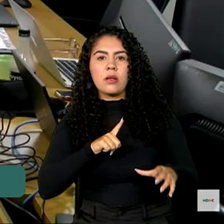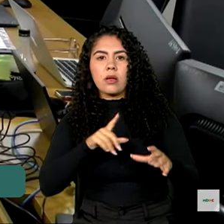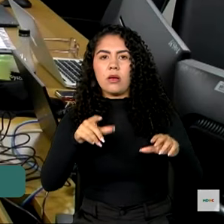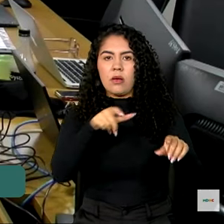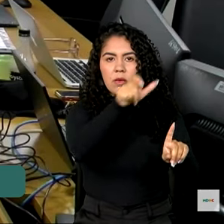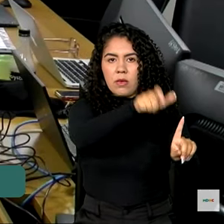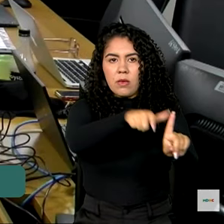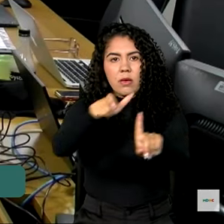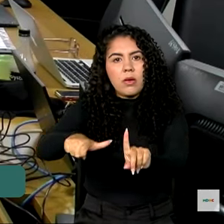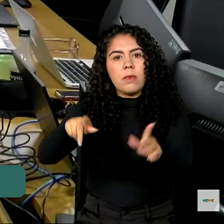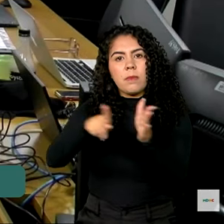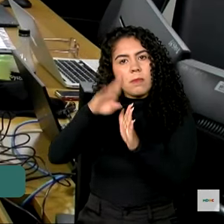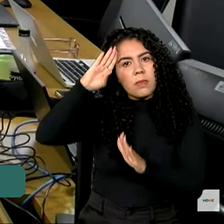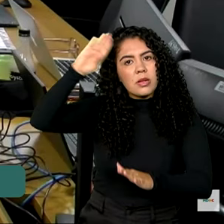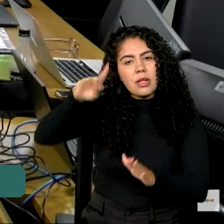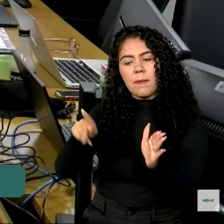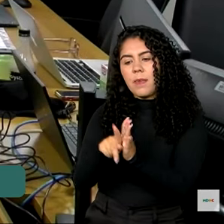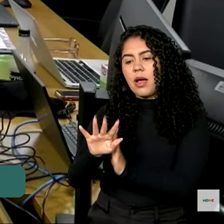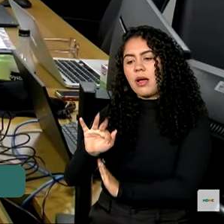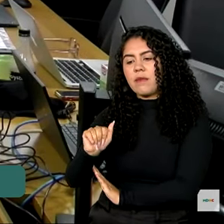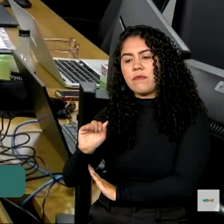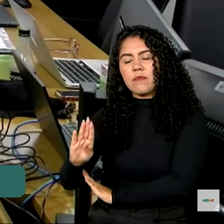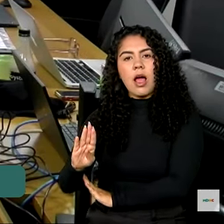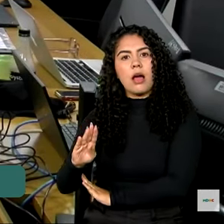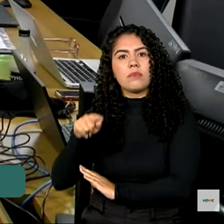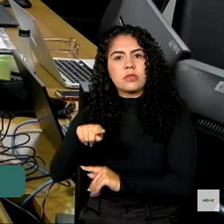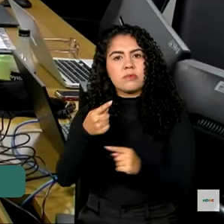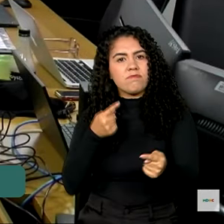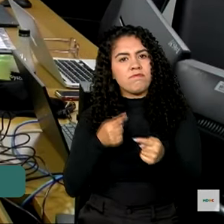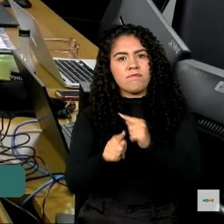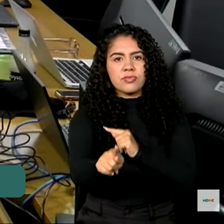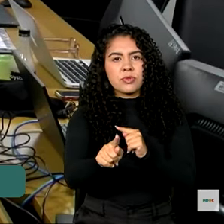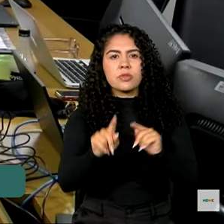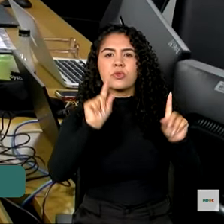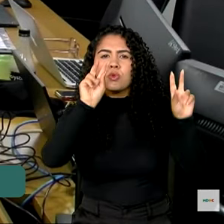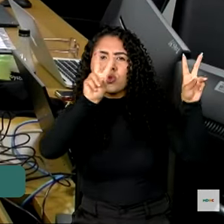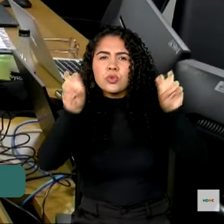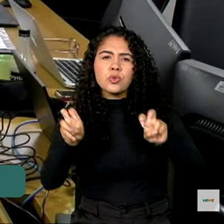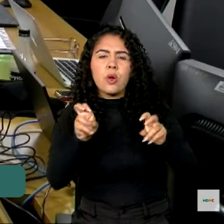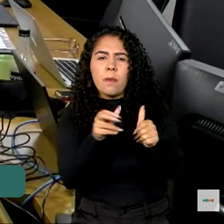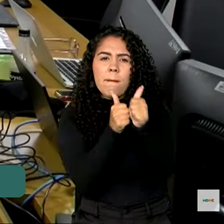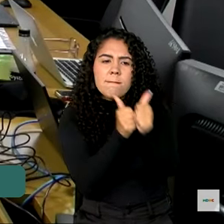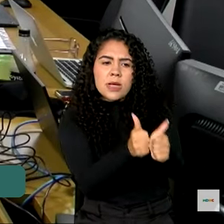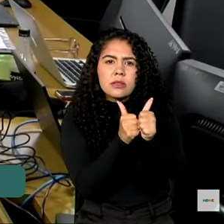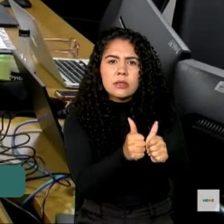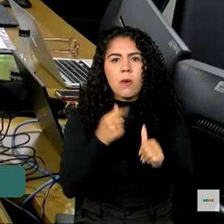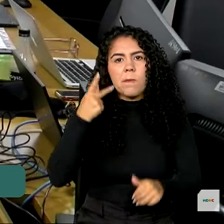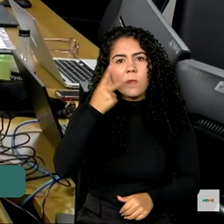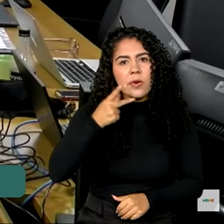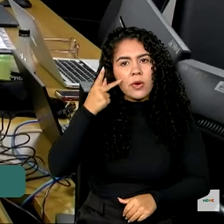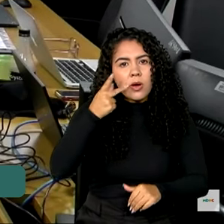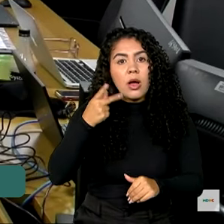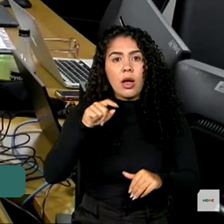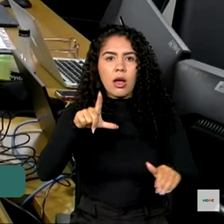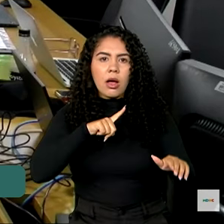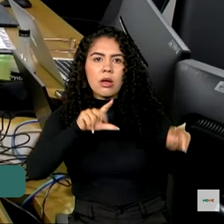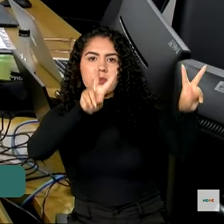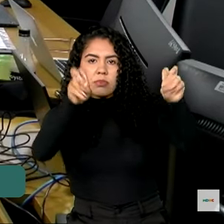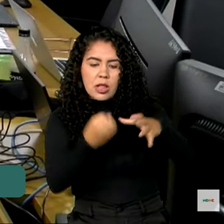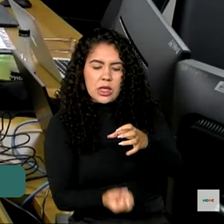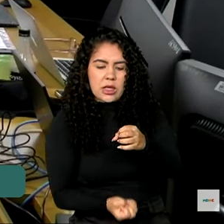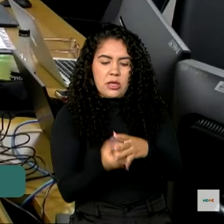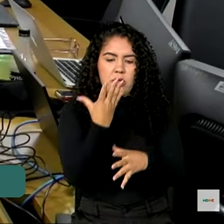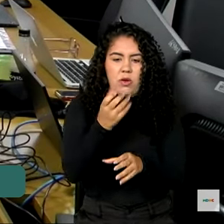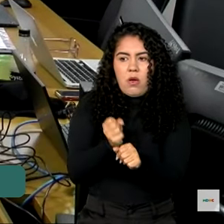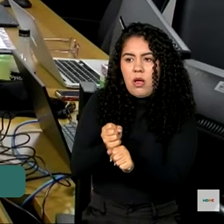a militares da FAB por considerar fora do contexto de perseguição política. A Comissão de Anistia foi recriada em